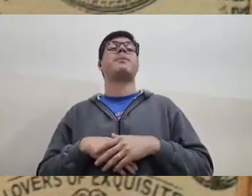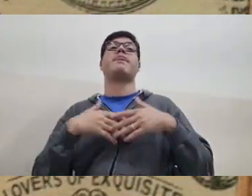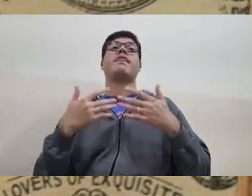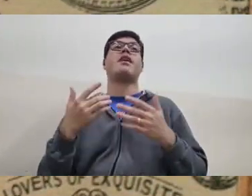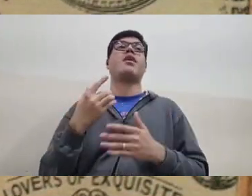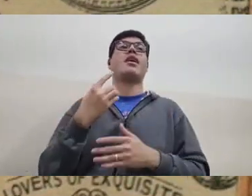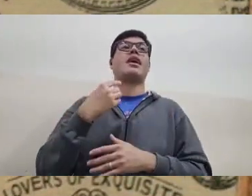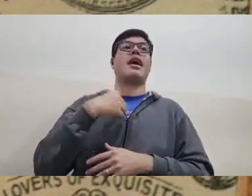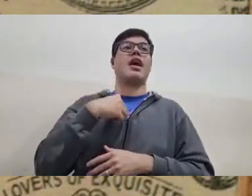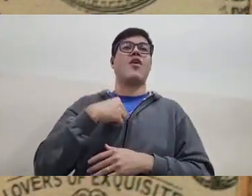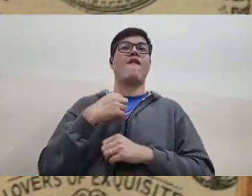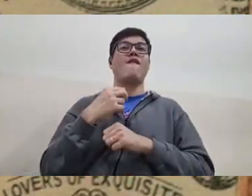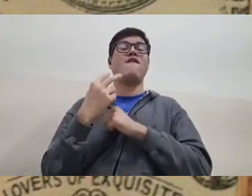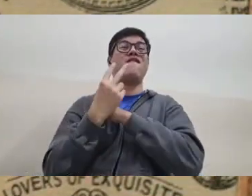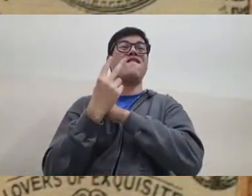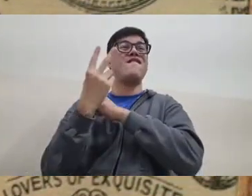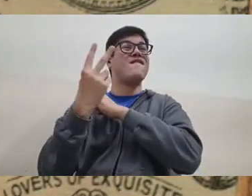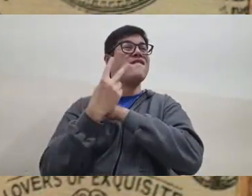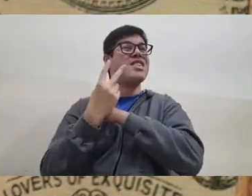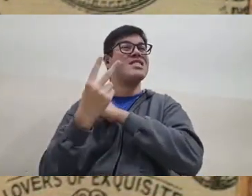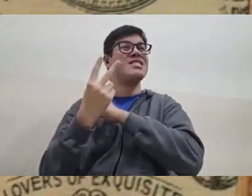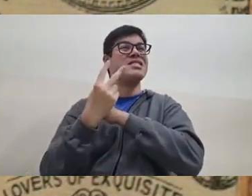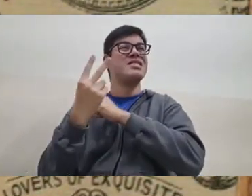para ser fiscalizado